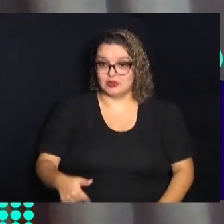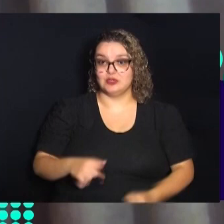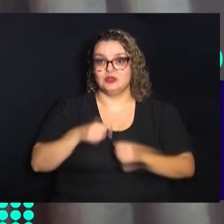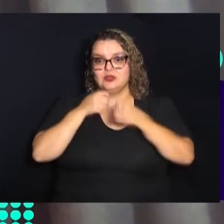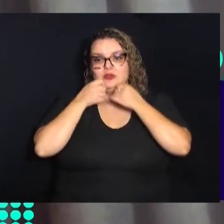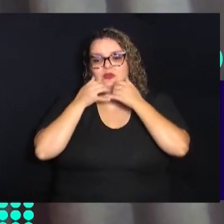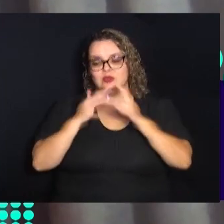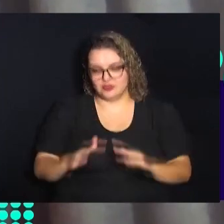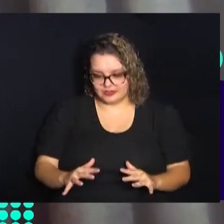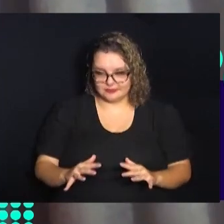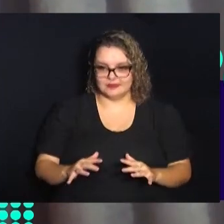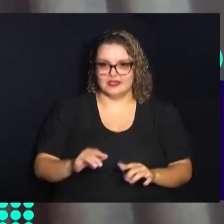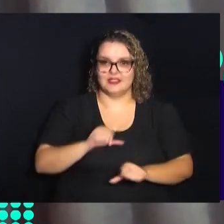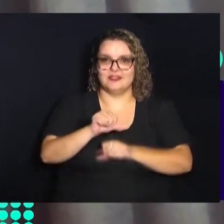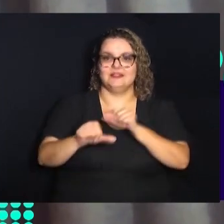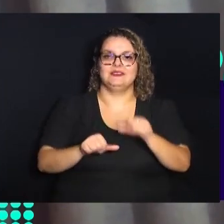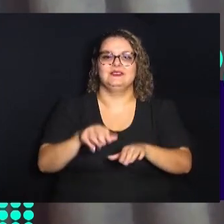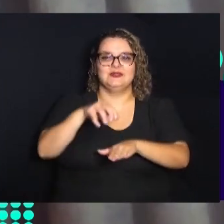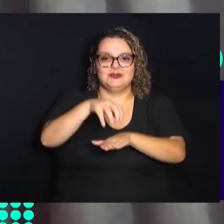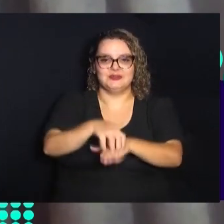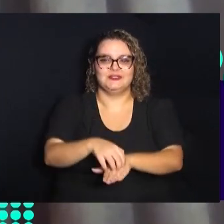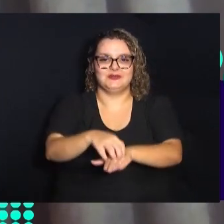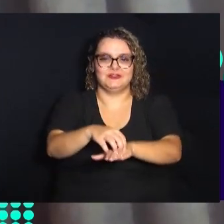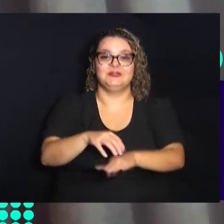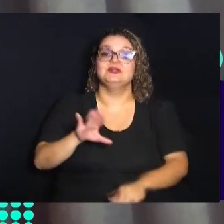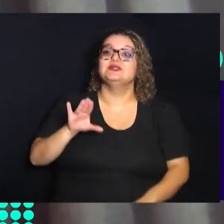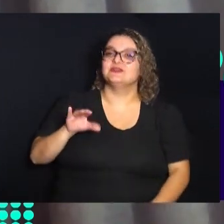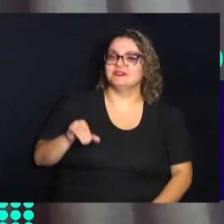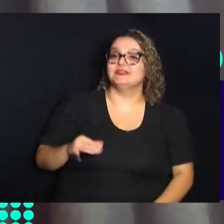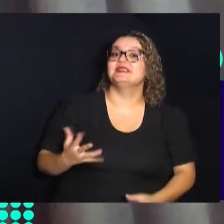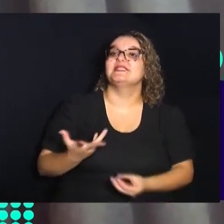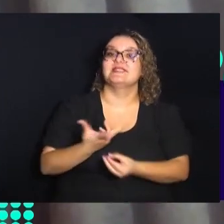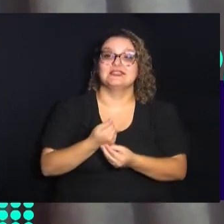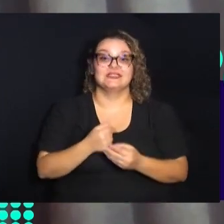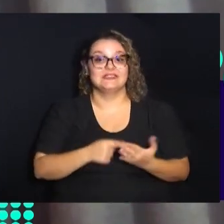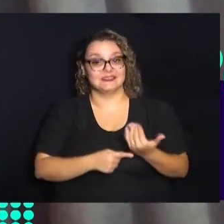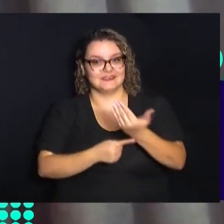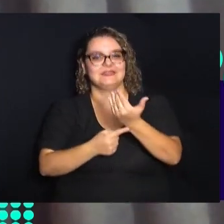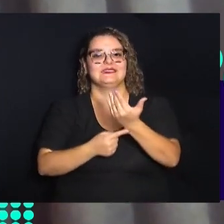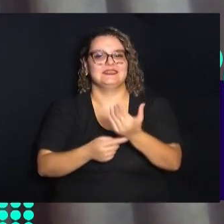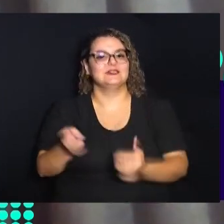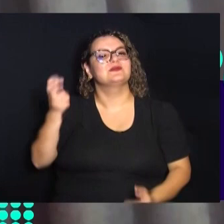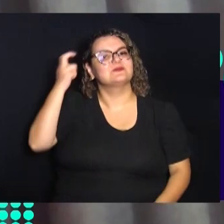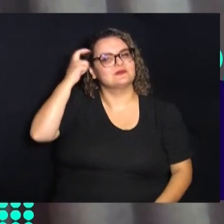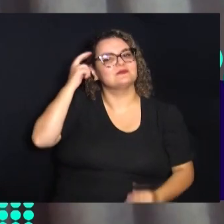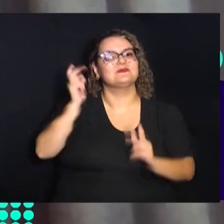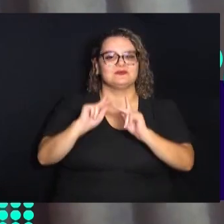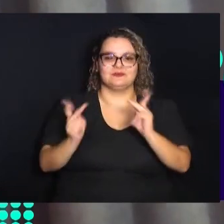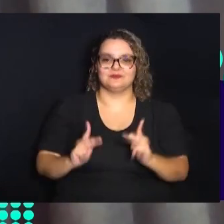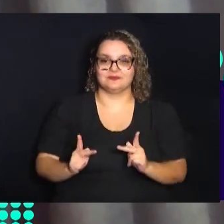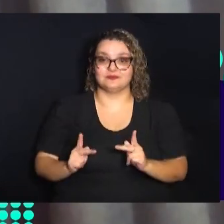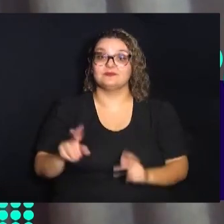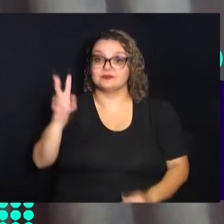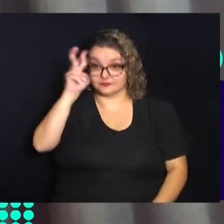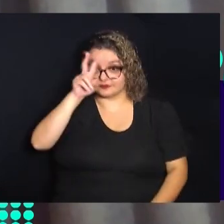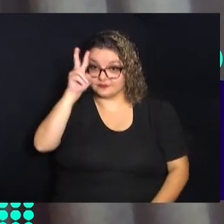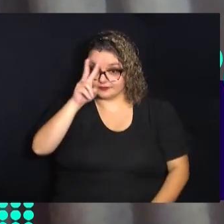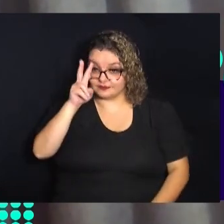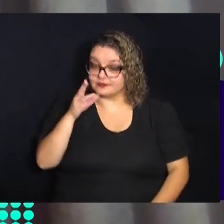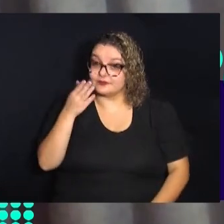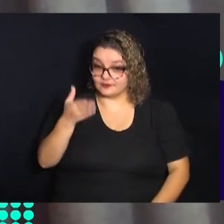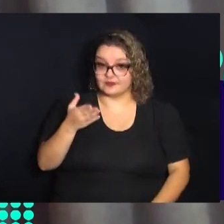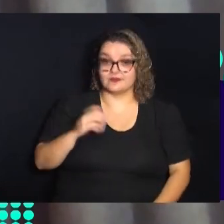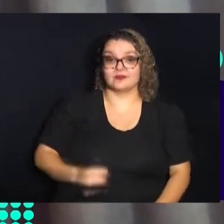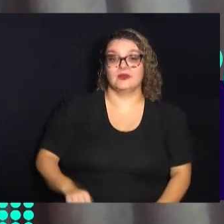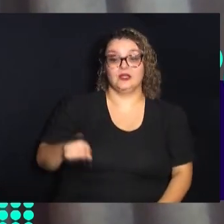de tudo isso descarregado, o furgão se transforma em uma estação móvel de ciências, arte, tecnologia e cultura de paz. Então,